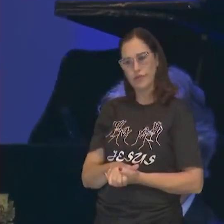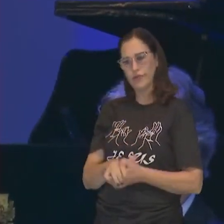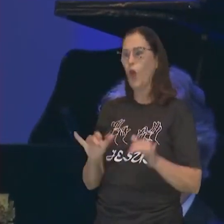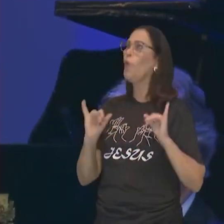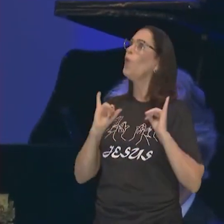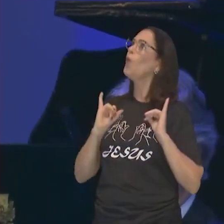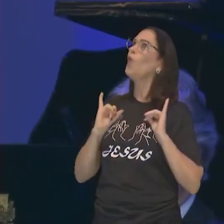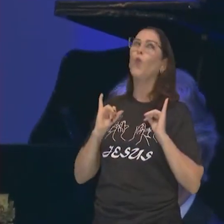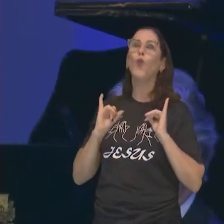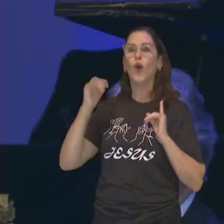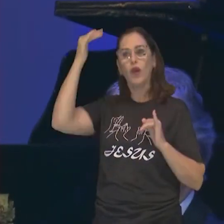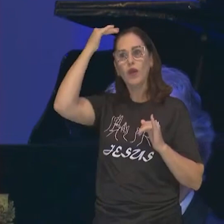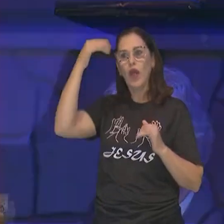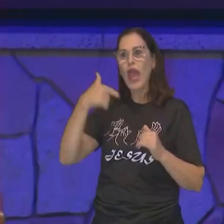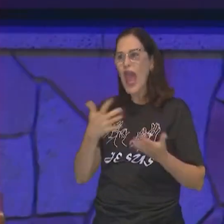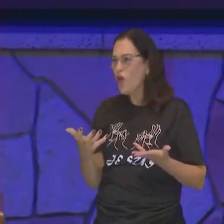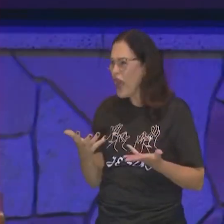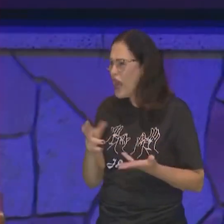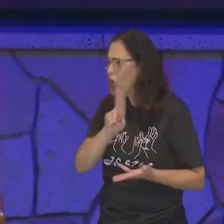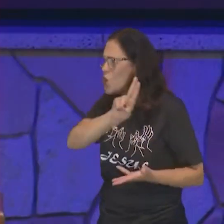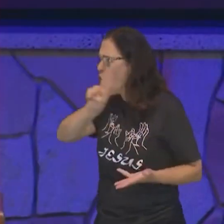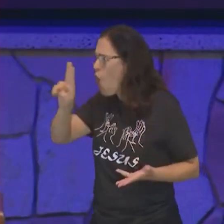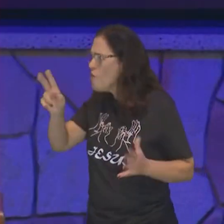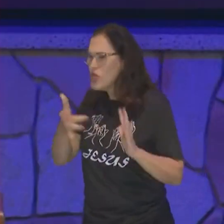Meu irmão, eu quero em nome de Jesus nesta manhã,